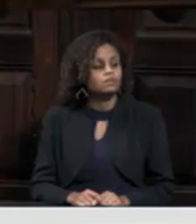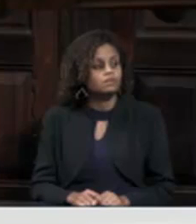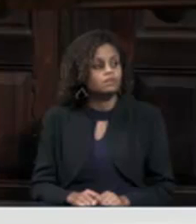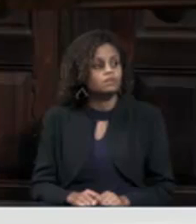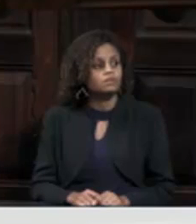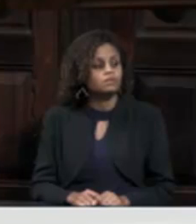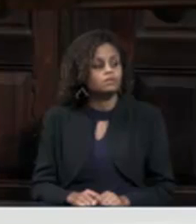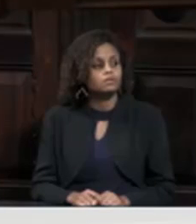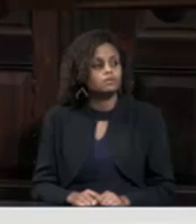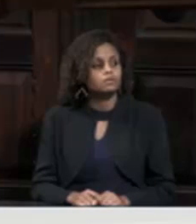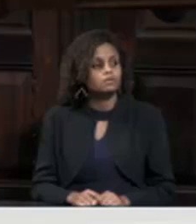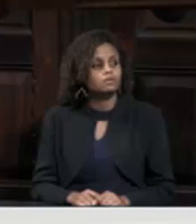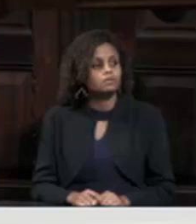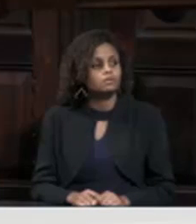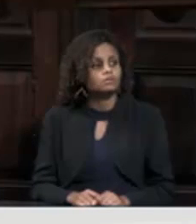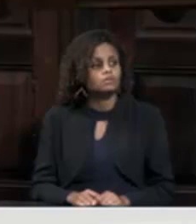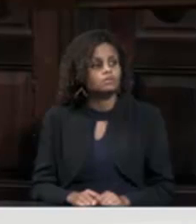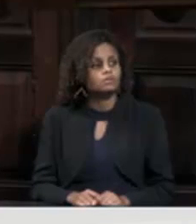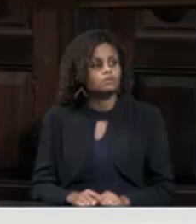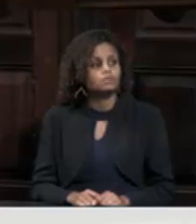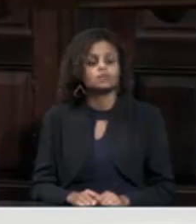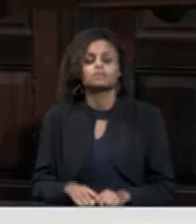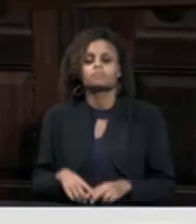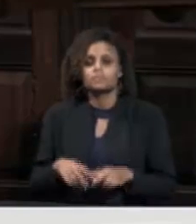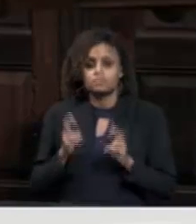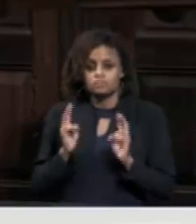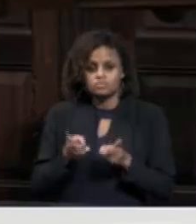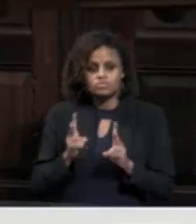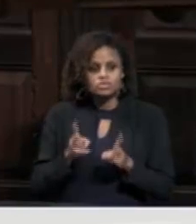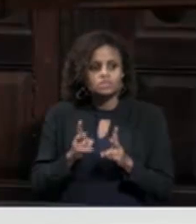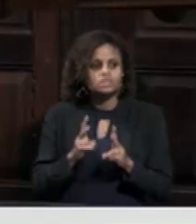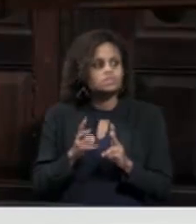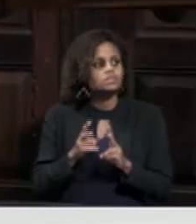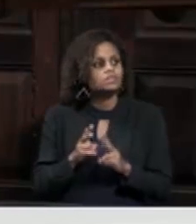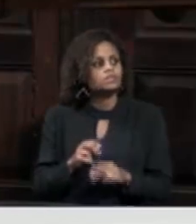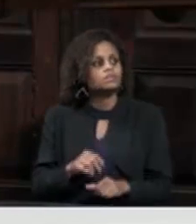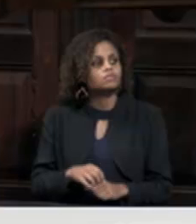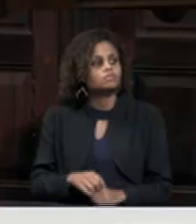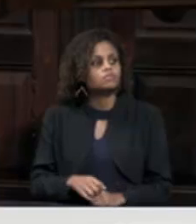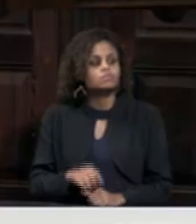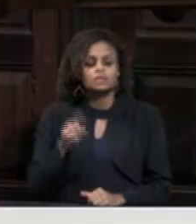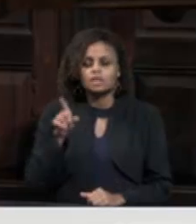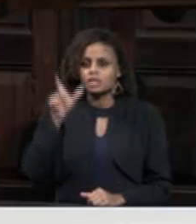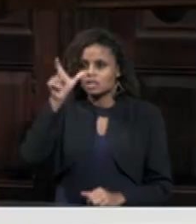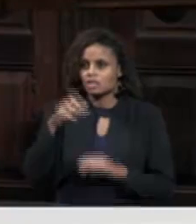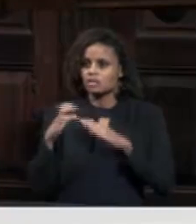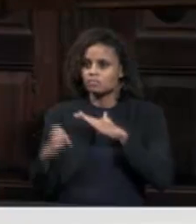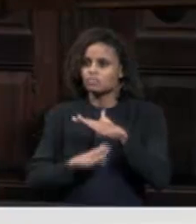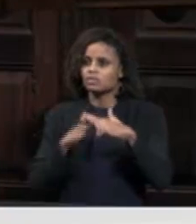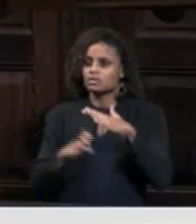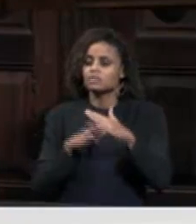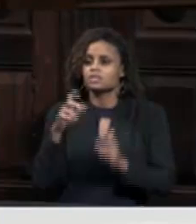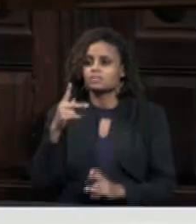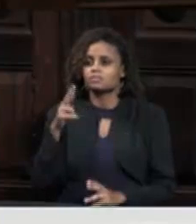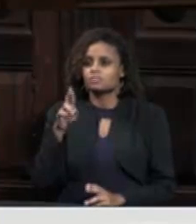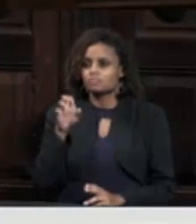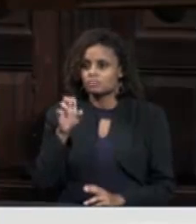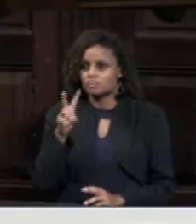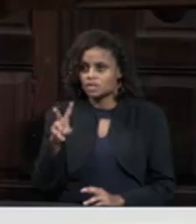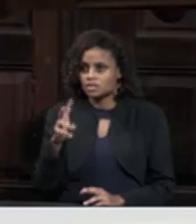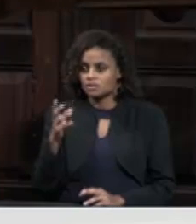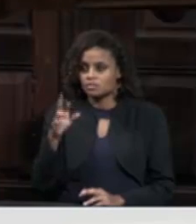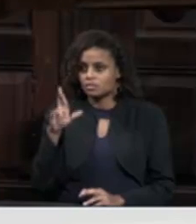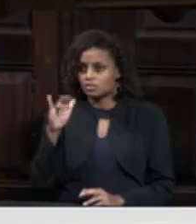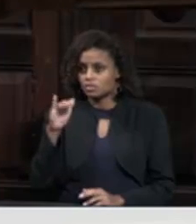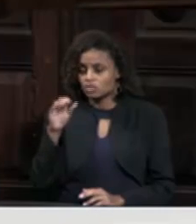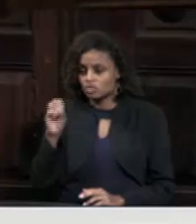descapitaliza o Previ-Rio é a própria prefeitura, nos mesmos